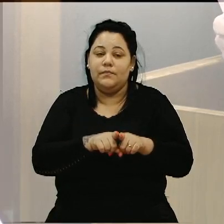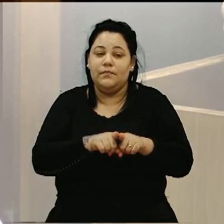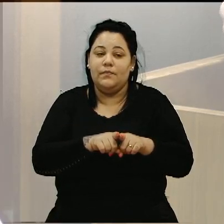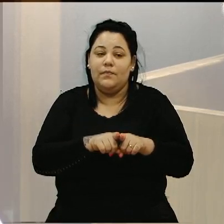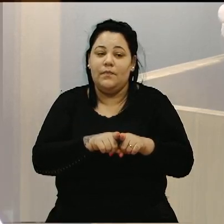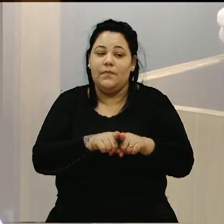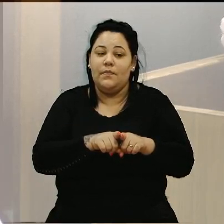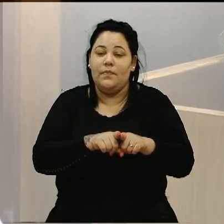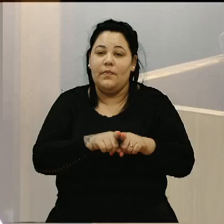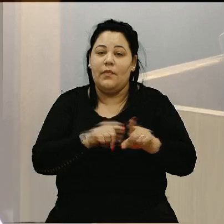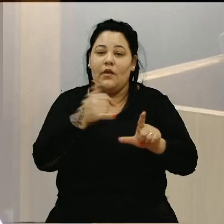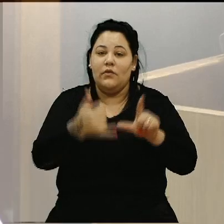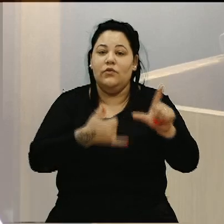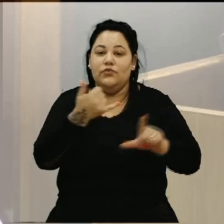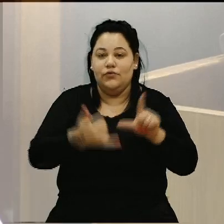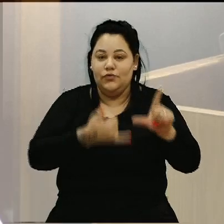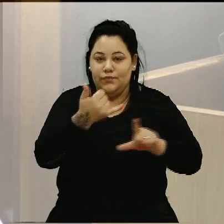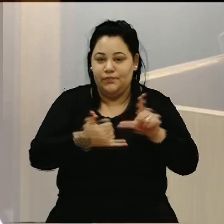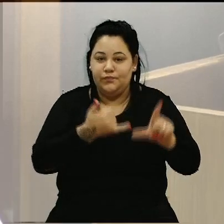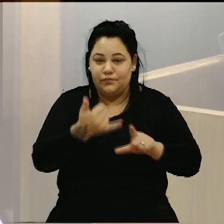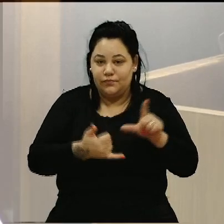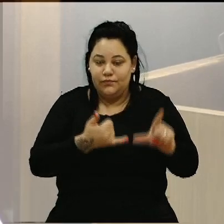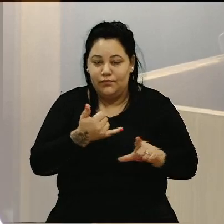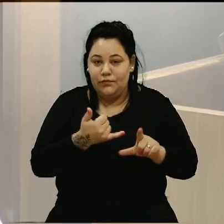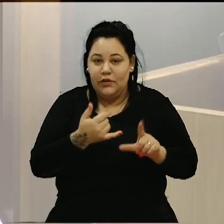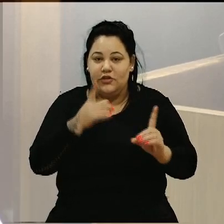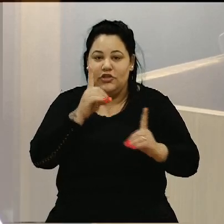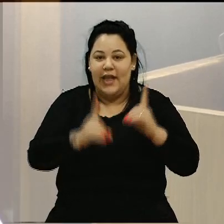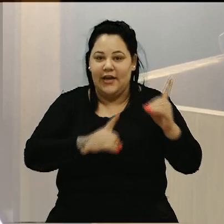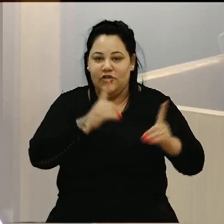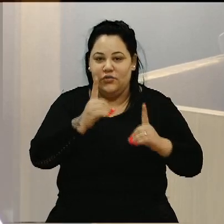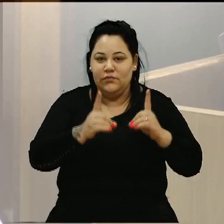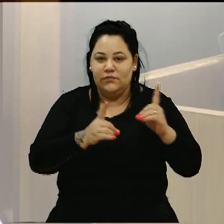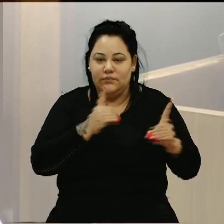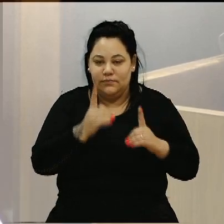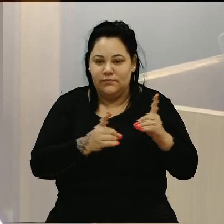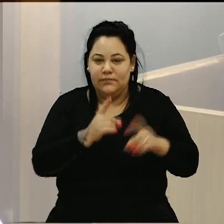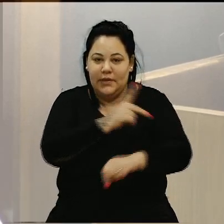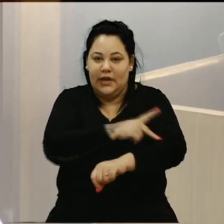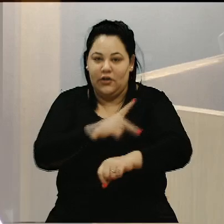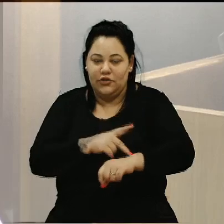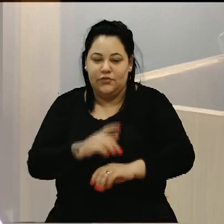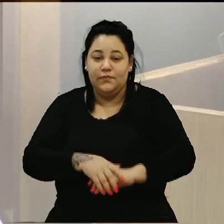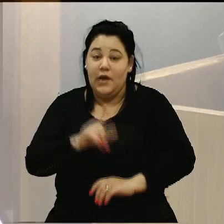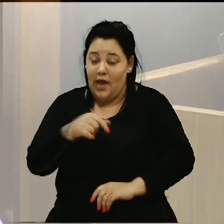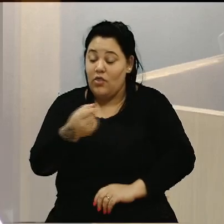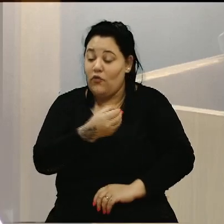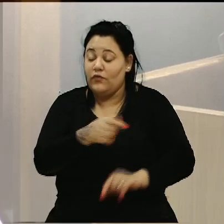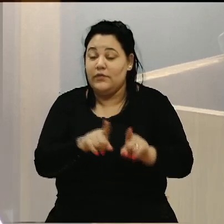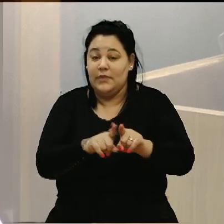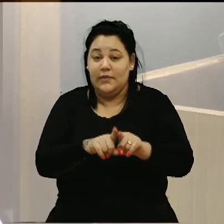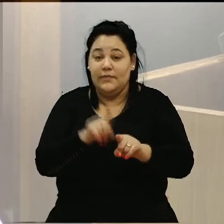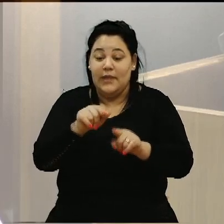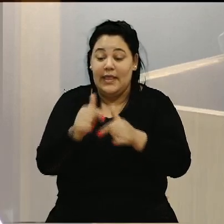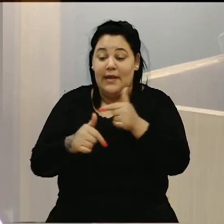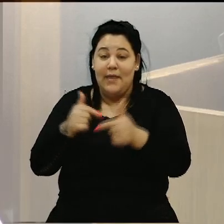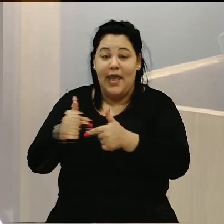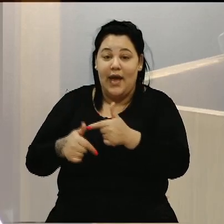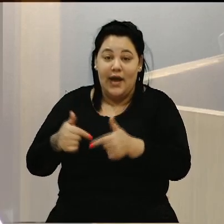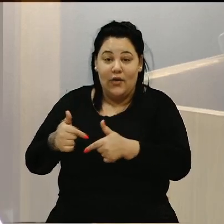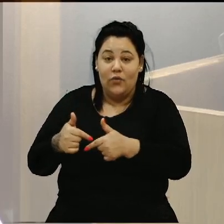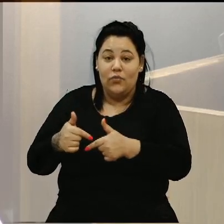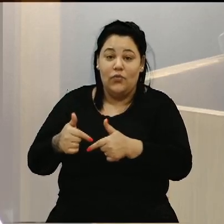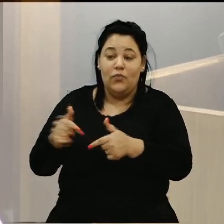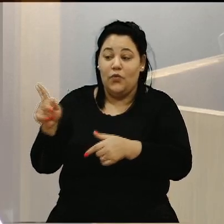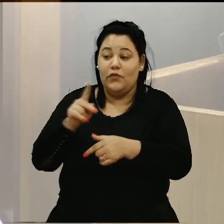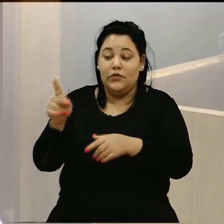novo, isso é novidade. Empresas parceiras podem enviar funcionários para atuar como mentores, ajudando estudantes